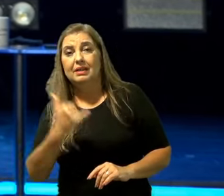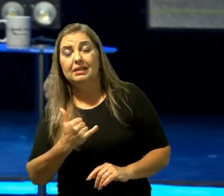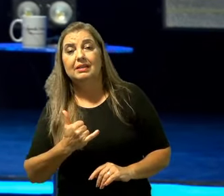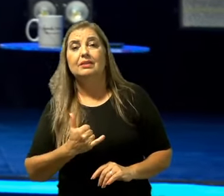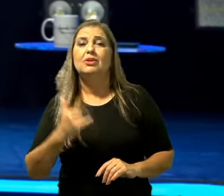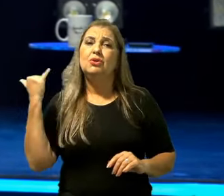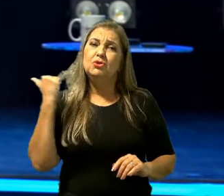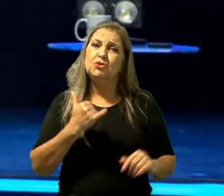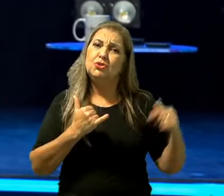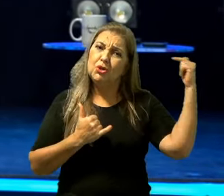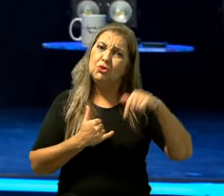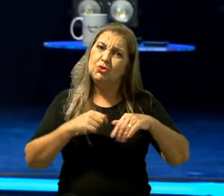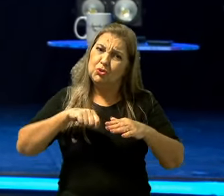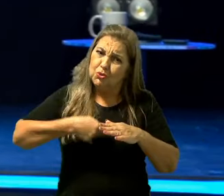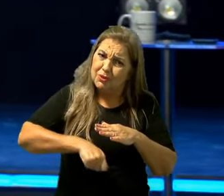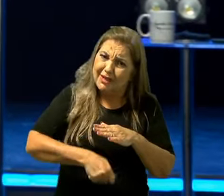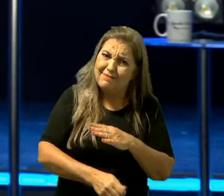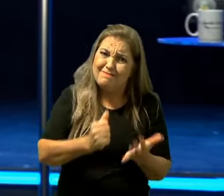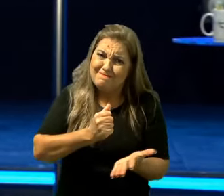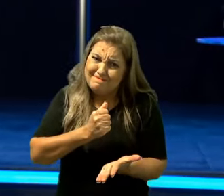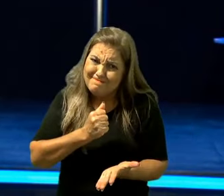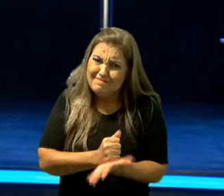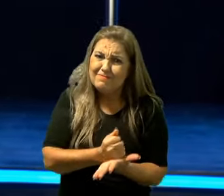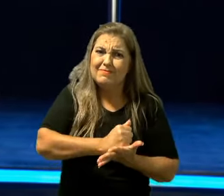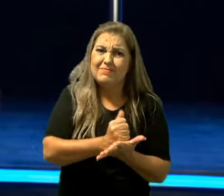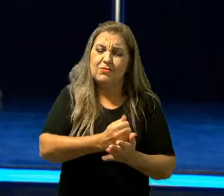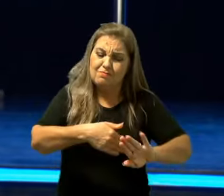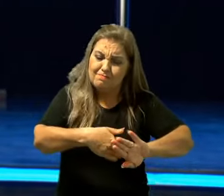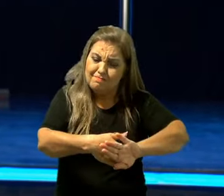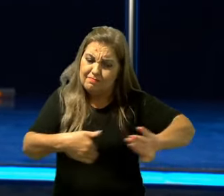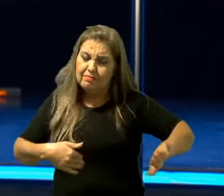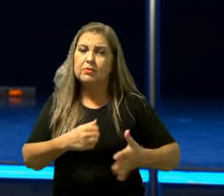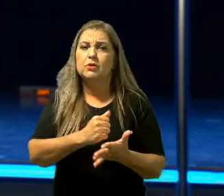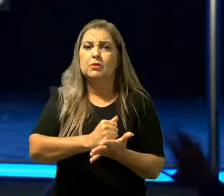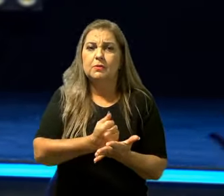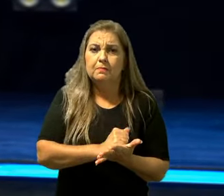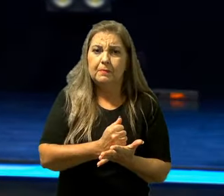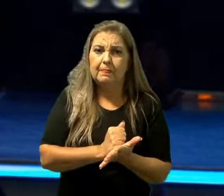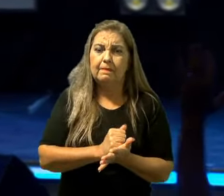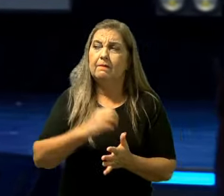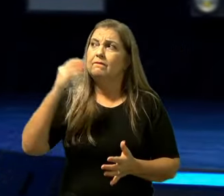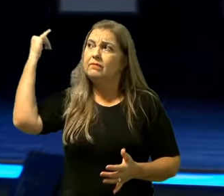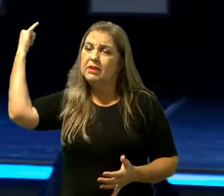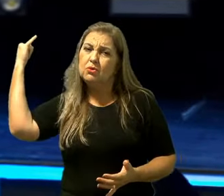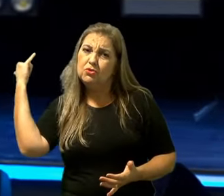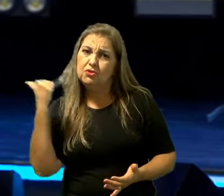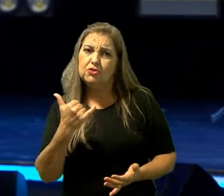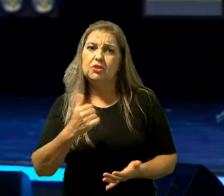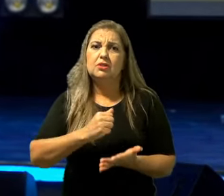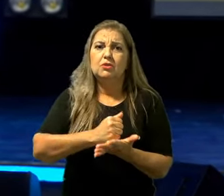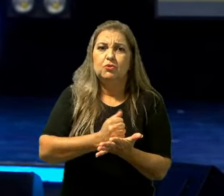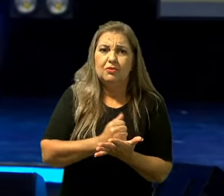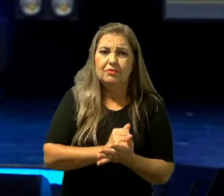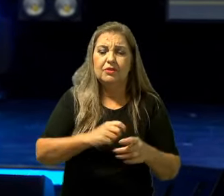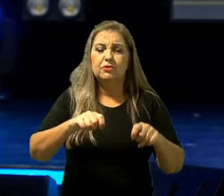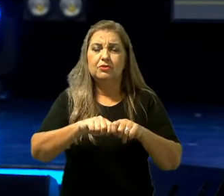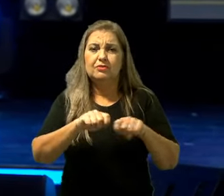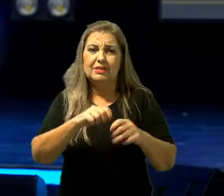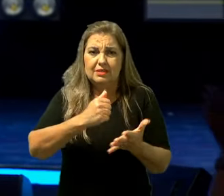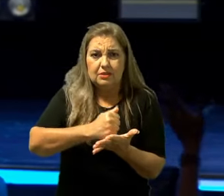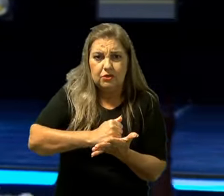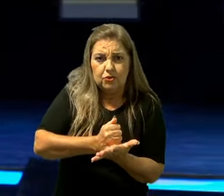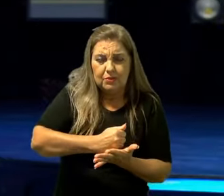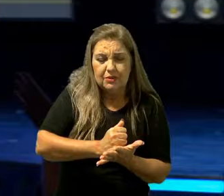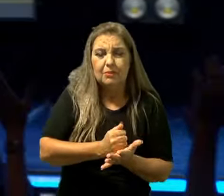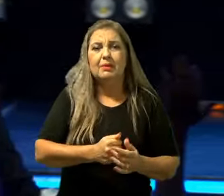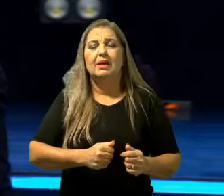estou cavando as suas bases, eu estou alargando as suas bases, porque aquilo que Deus vai fazer na tua vida é tão grande,